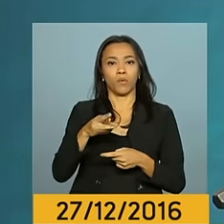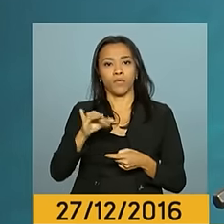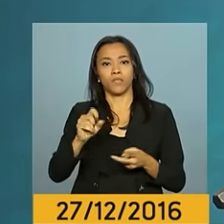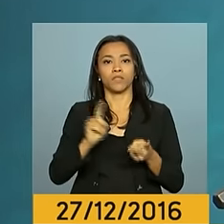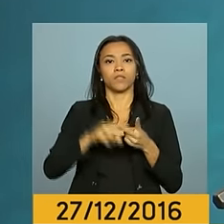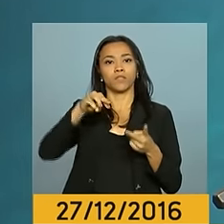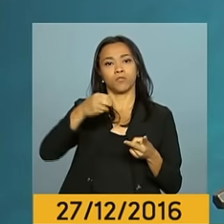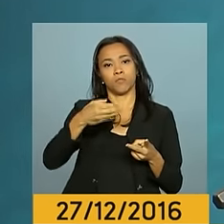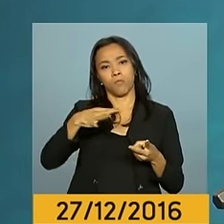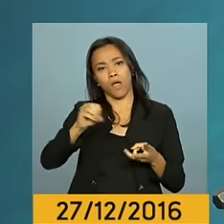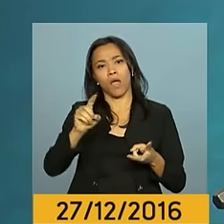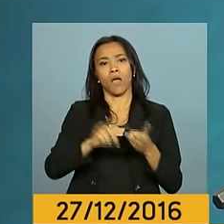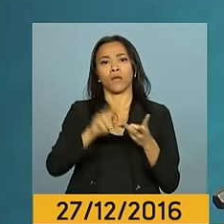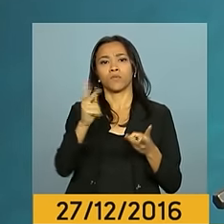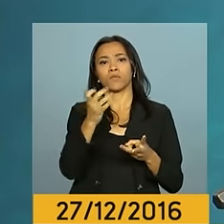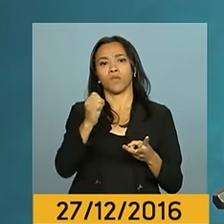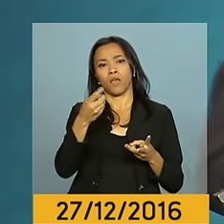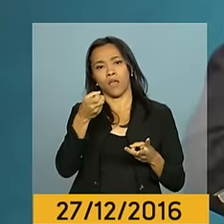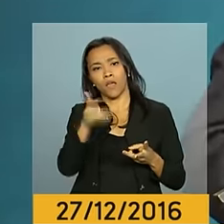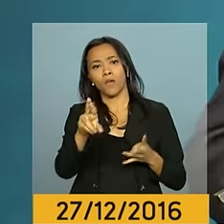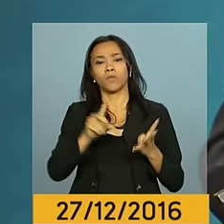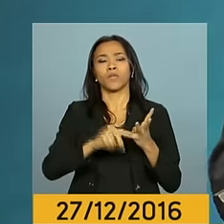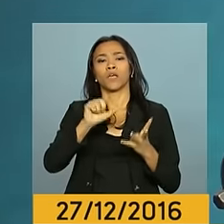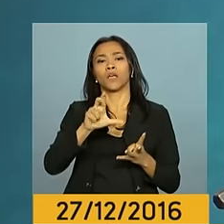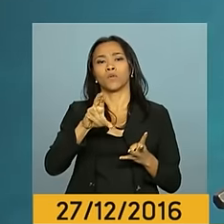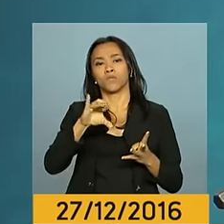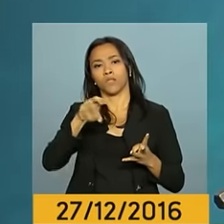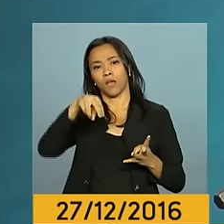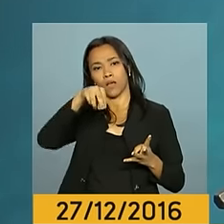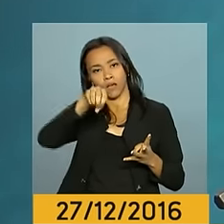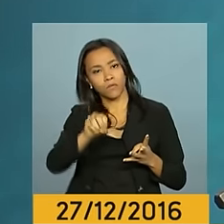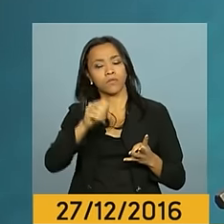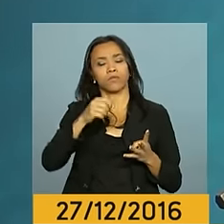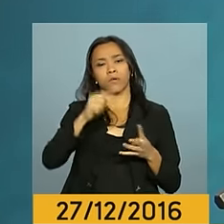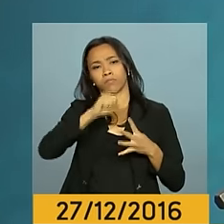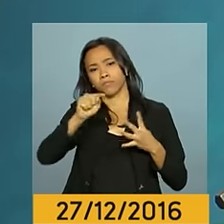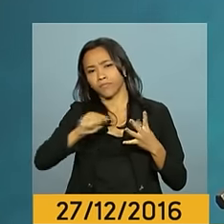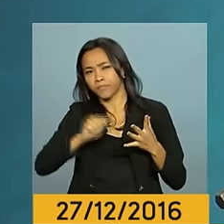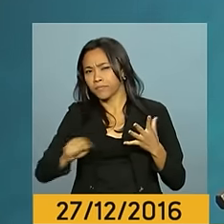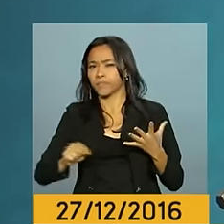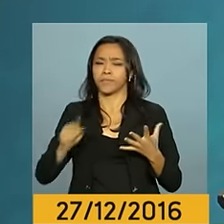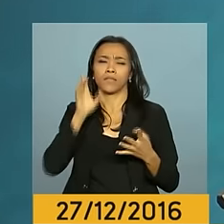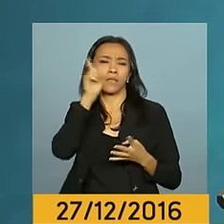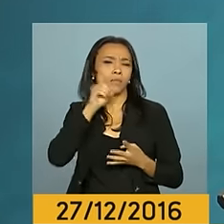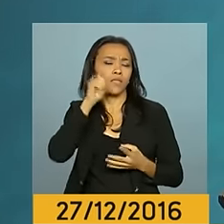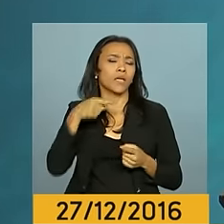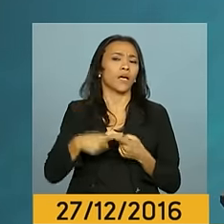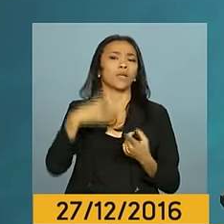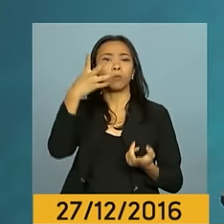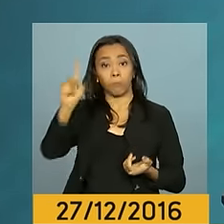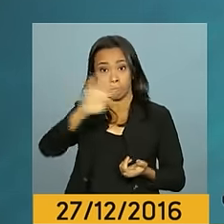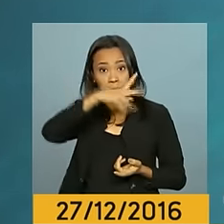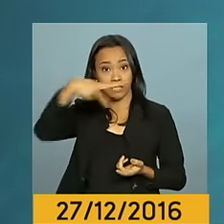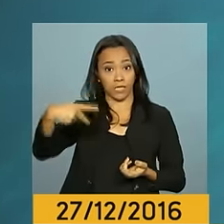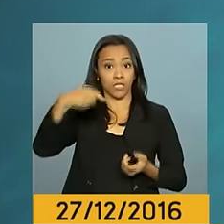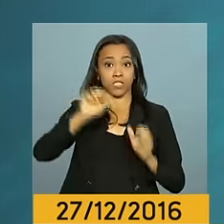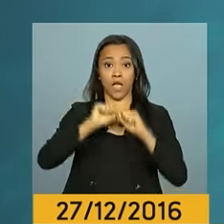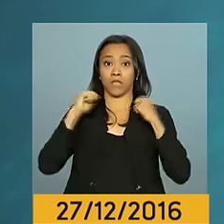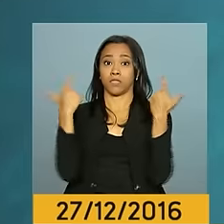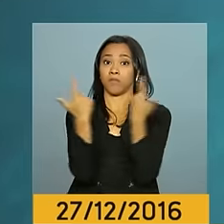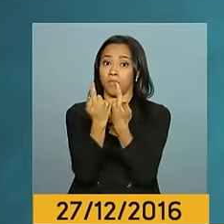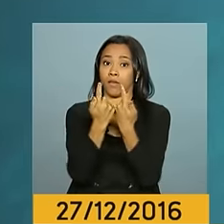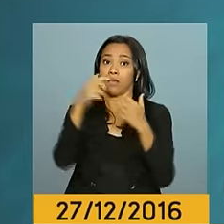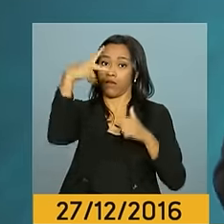belão Barbalho Luciano Barbosa Deputado Lu Dantas presidente da Assembleia Legislativa desador